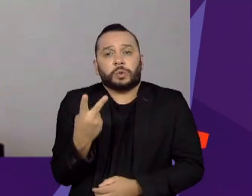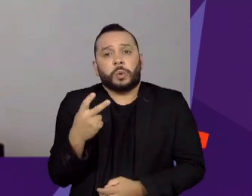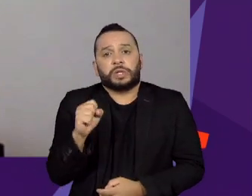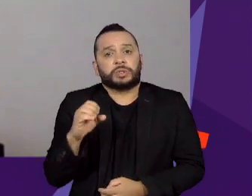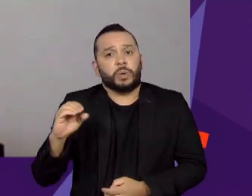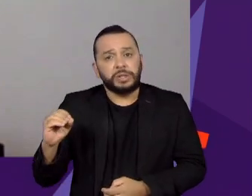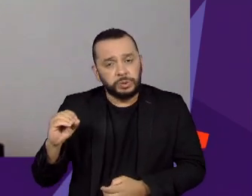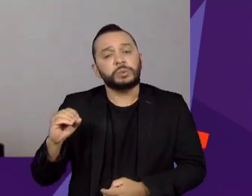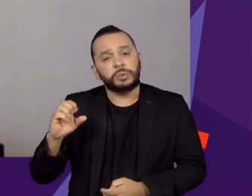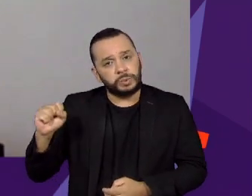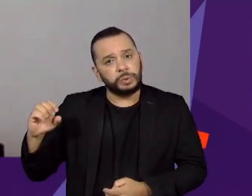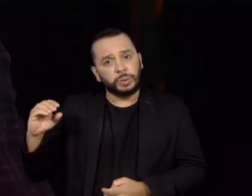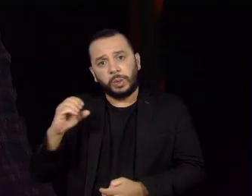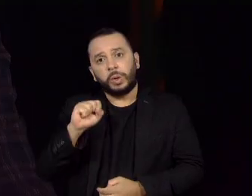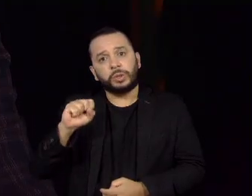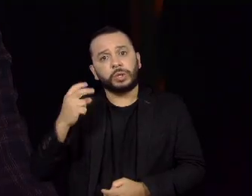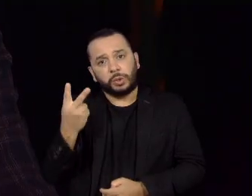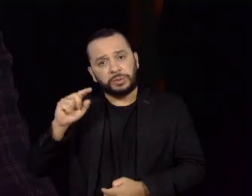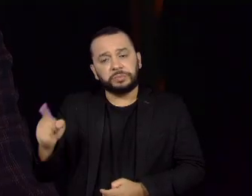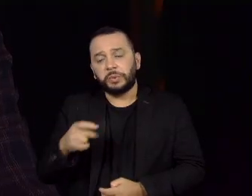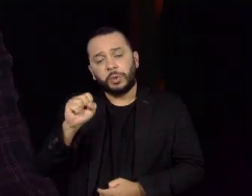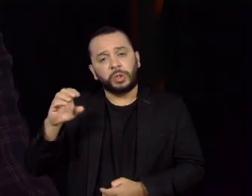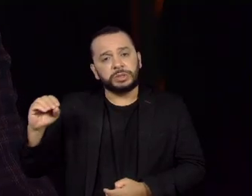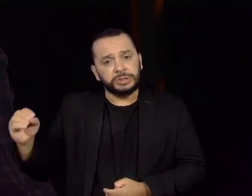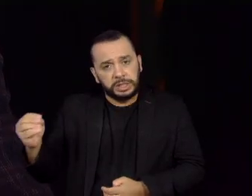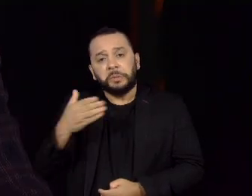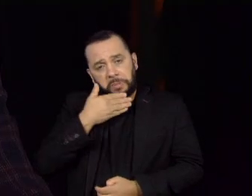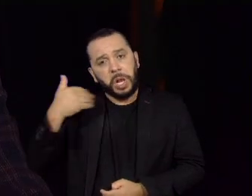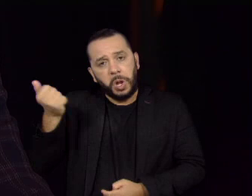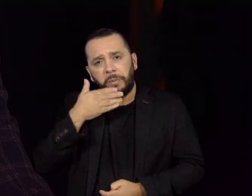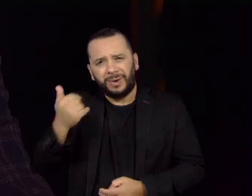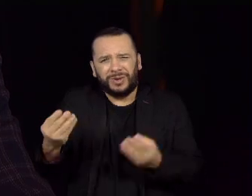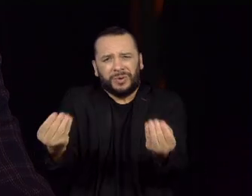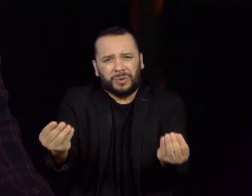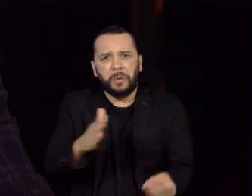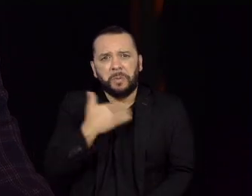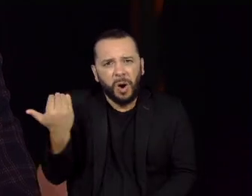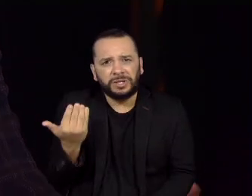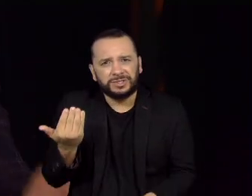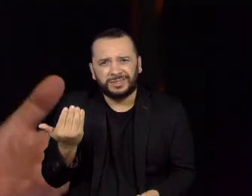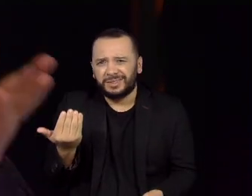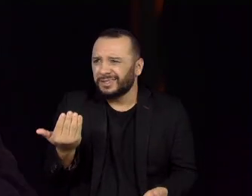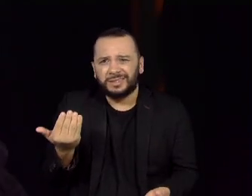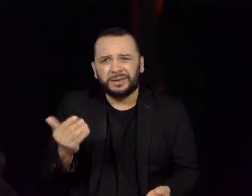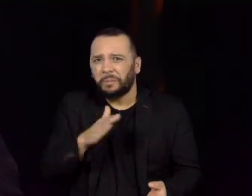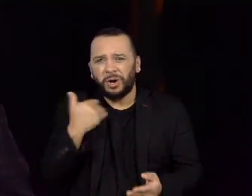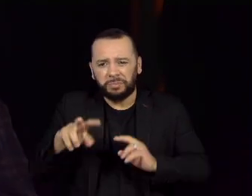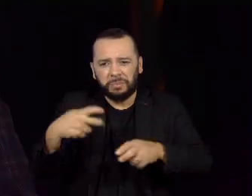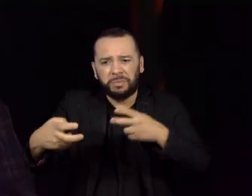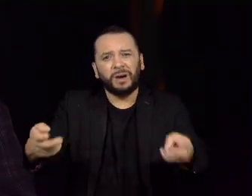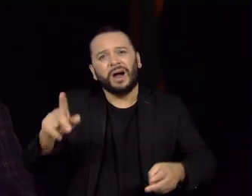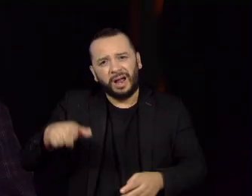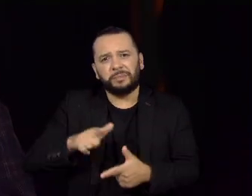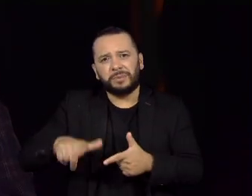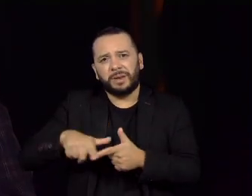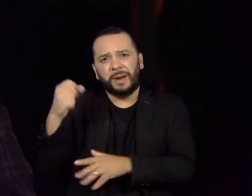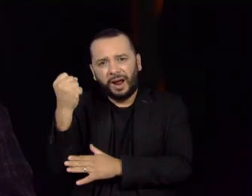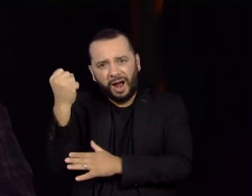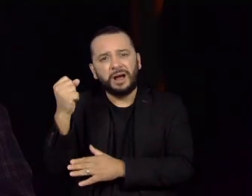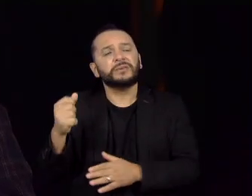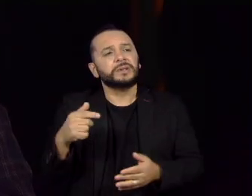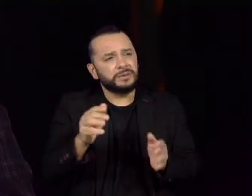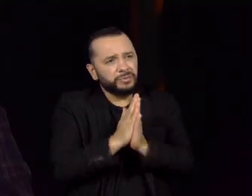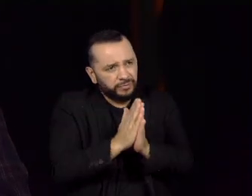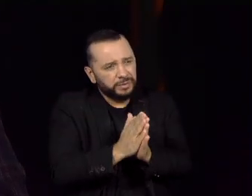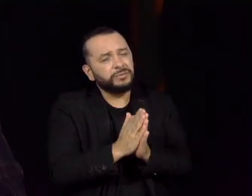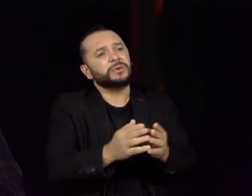dizer, banalizou tudo. Não, a situação é muito grave, né? é muito grave. Por isso que eu quero muito te ouvir hoje aqui, Mandetta, porque a